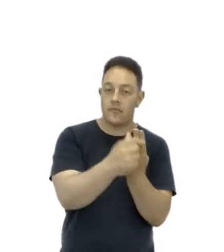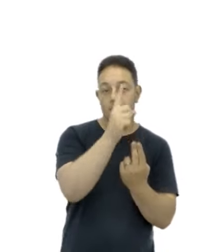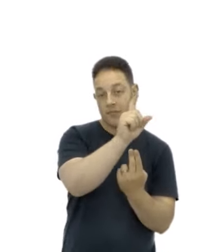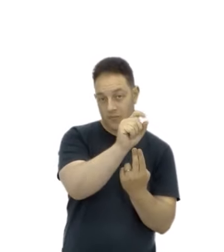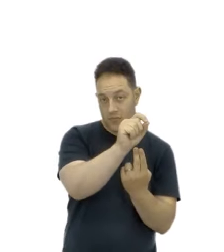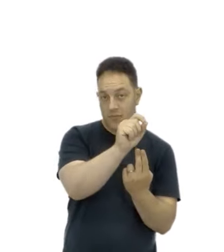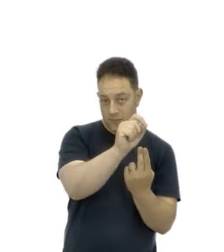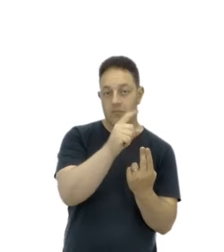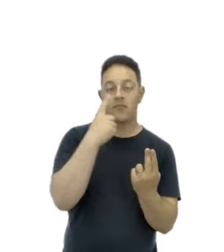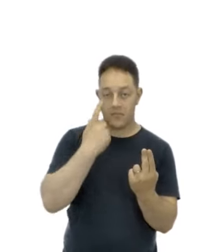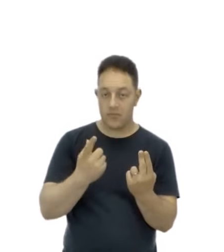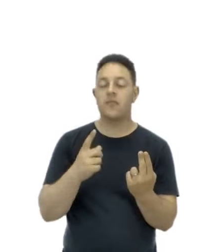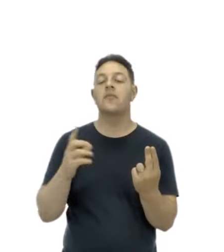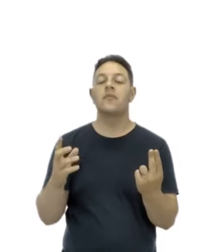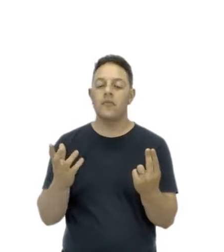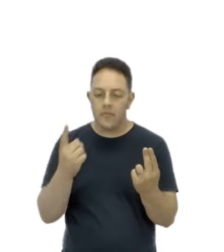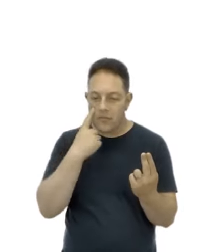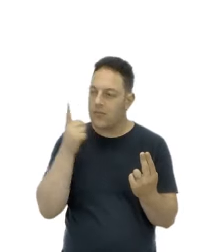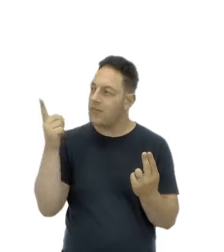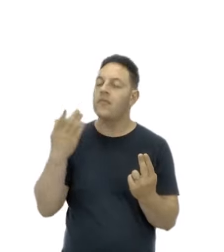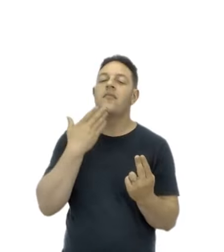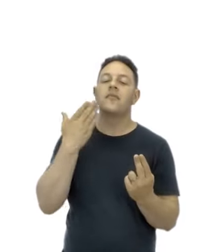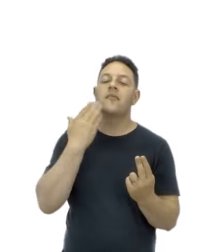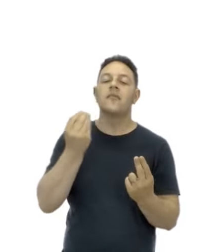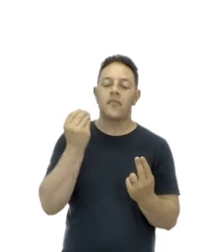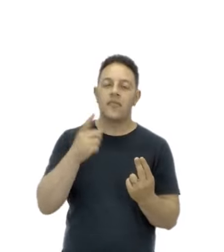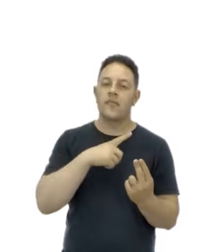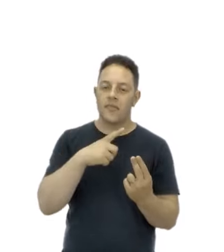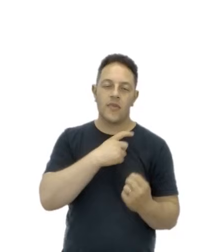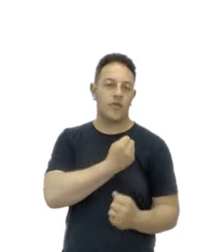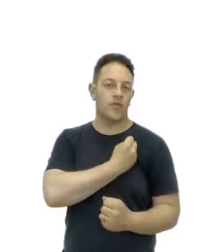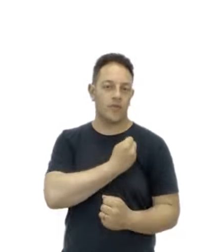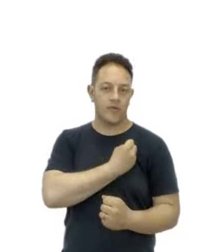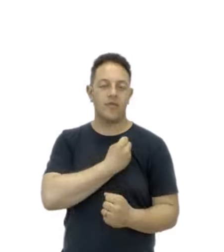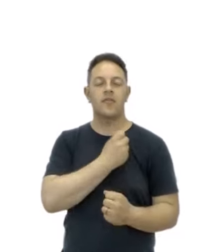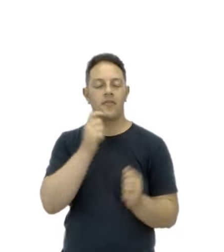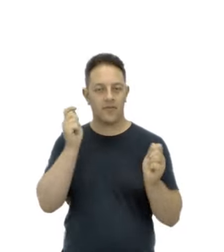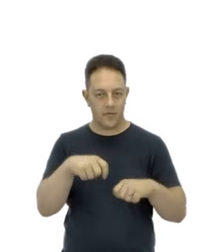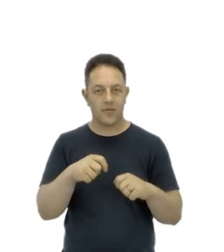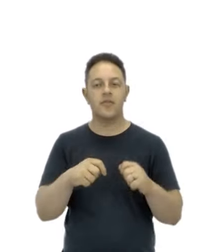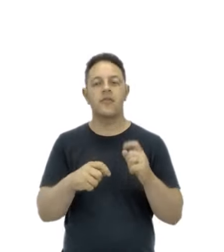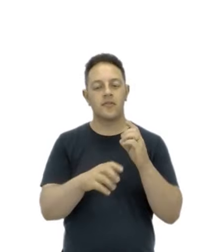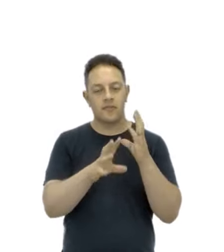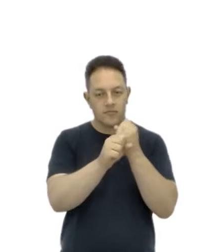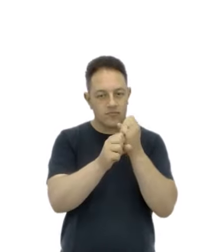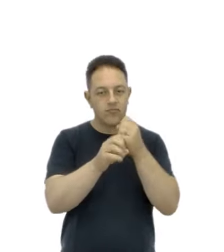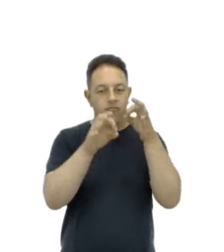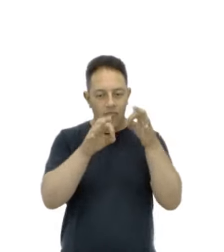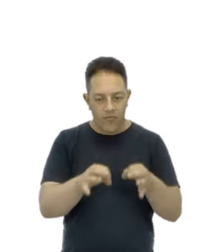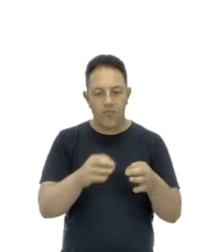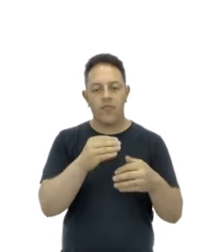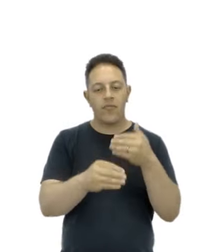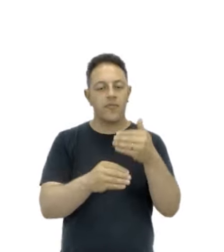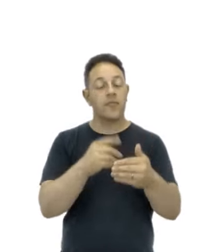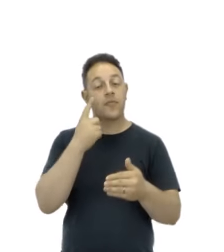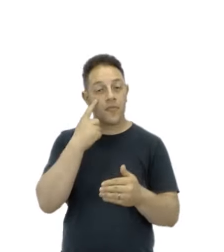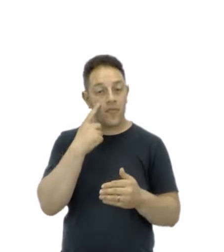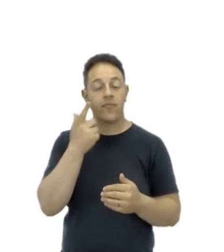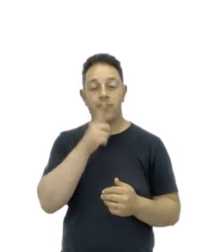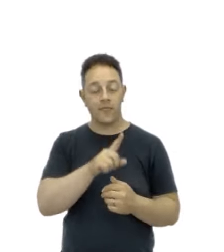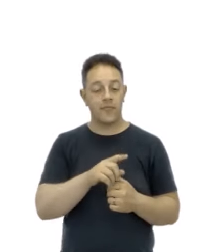pintinhas. Aproxima-se dessa forma do sistema de numeração decimal, né? Vai compreendendo ele